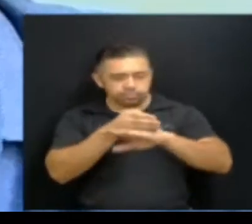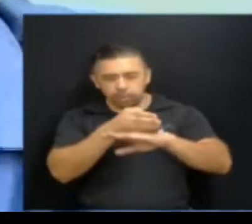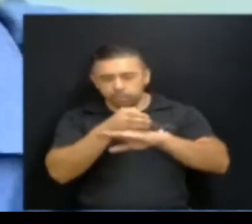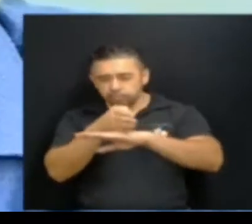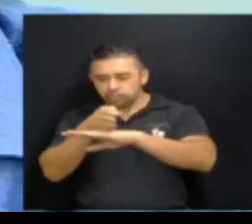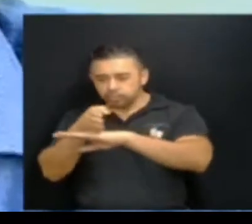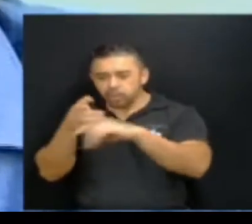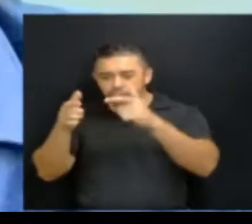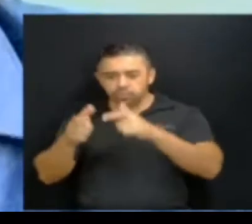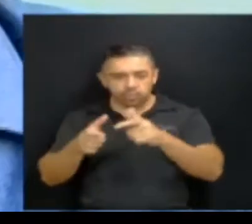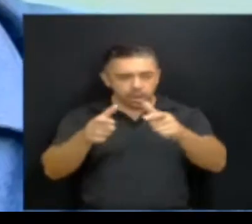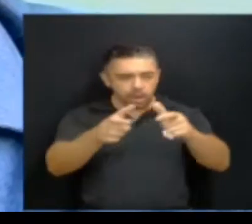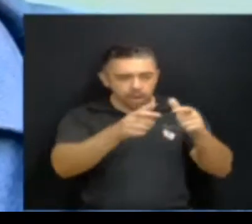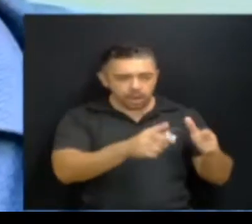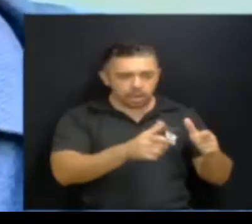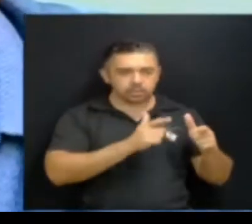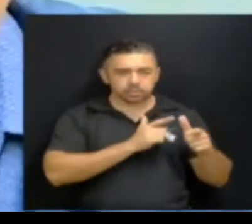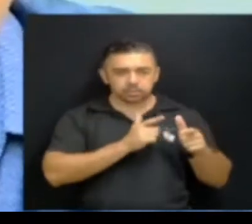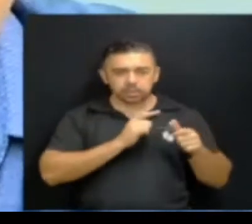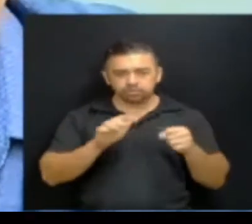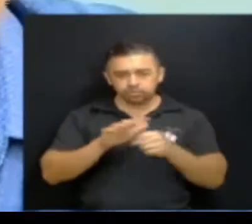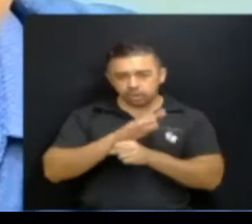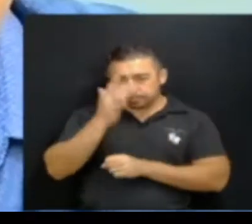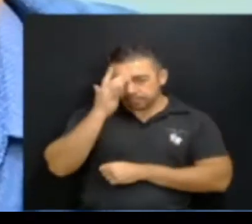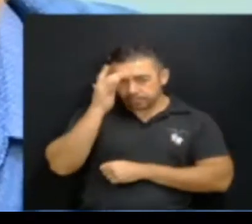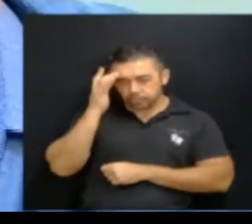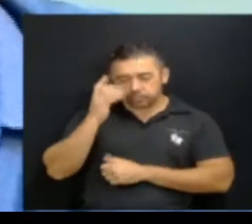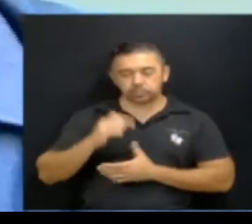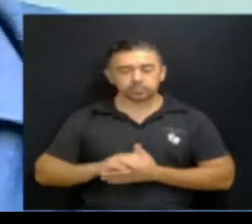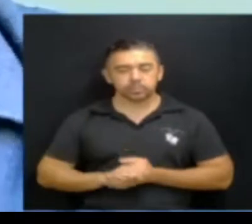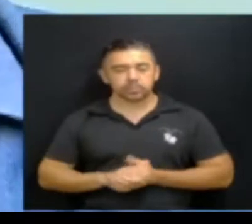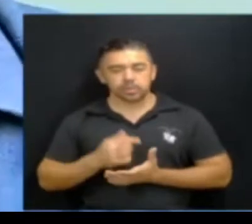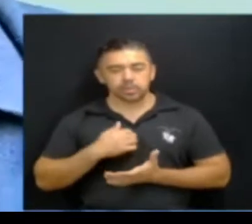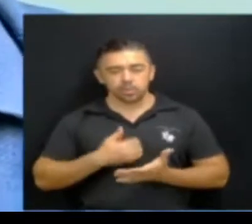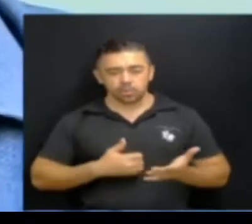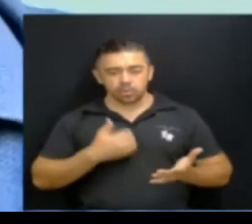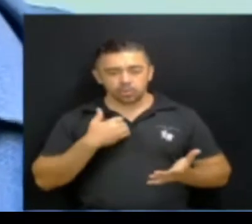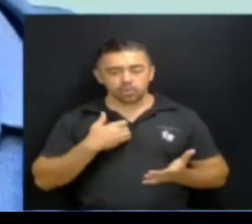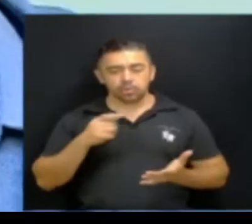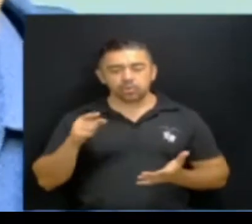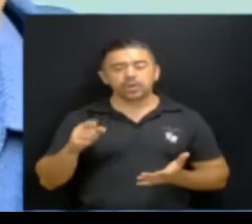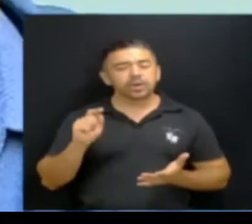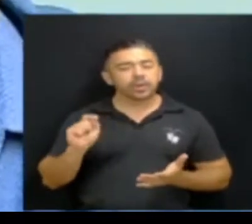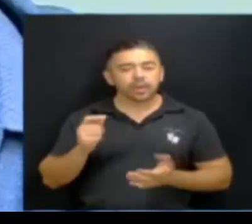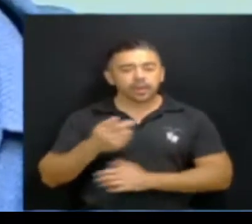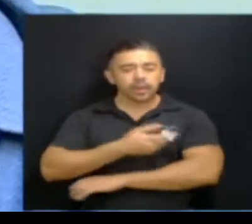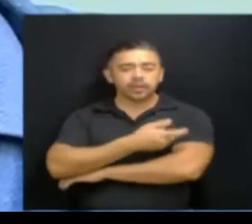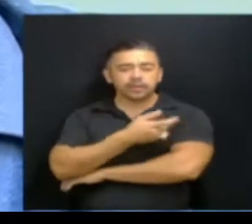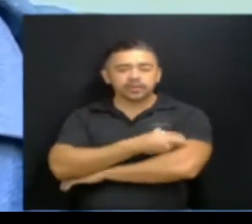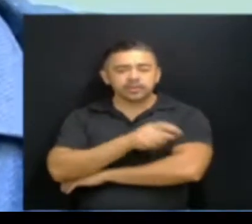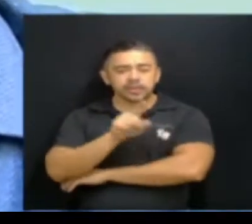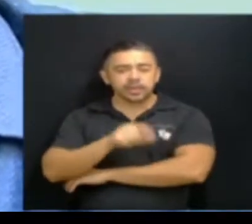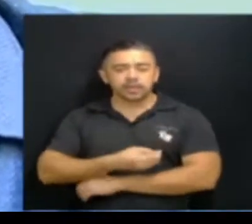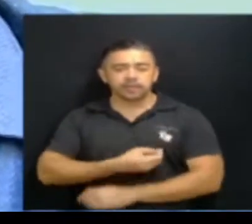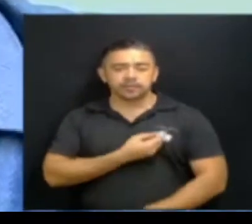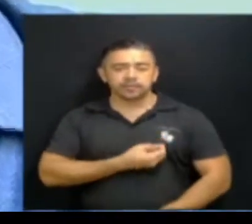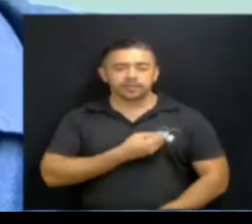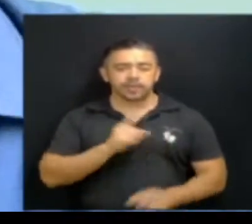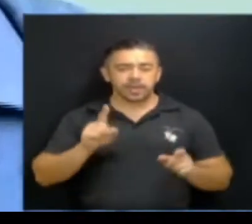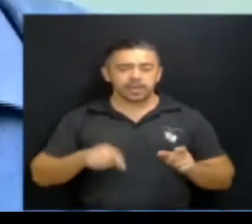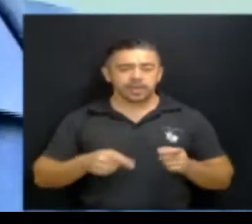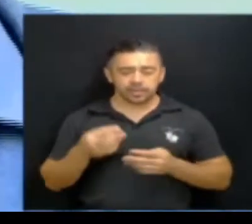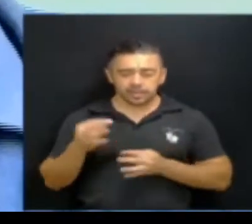que geram aglomeração. Eu tenho orgulho em reconhecer que a vacina é vida, que é o único tratamento precoce